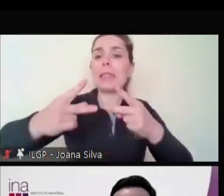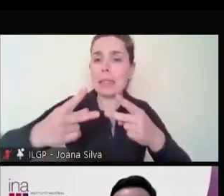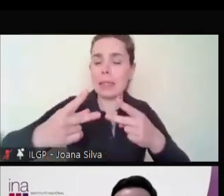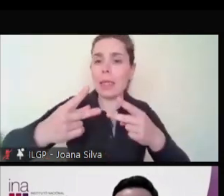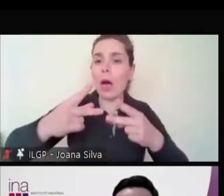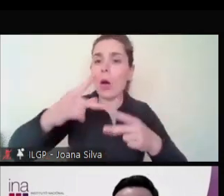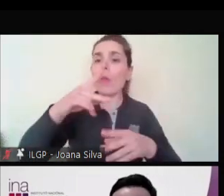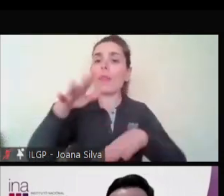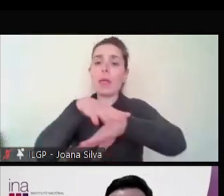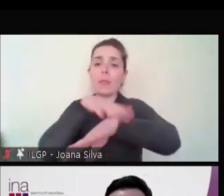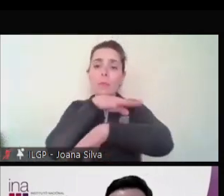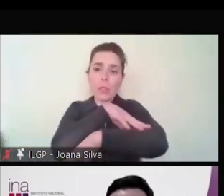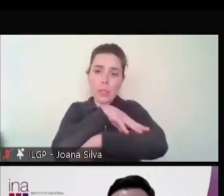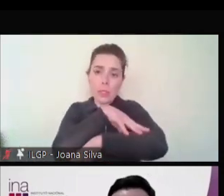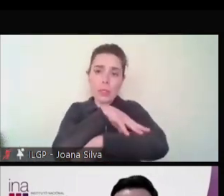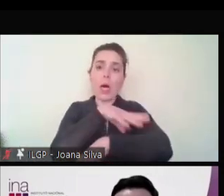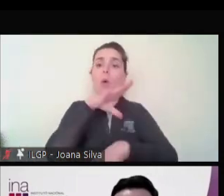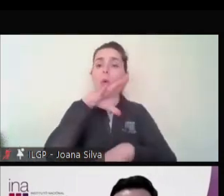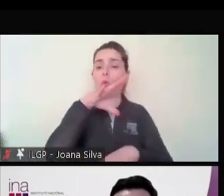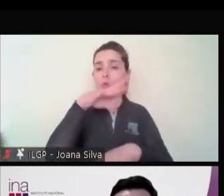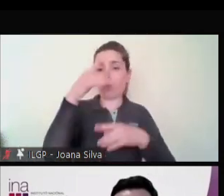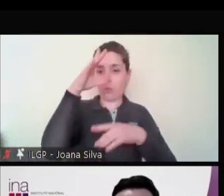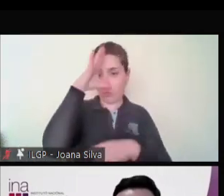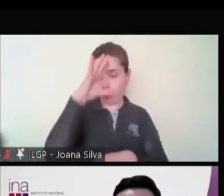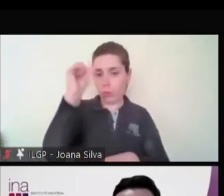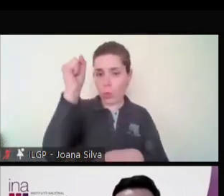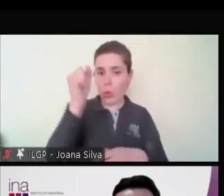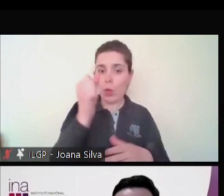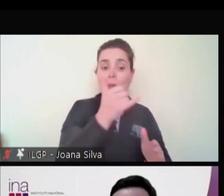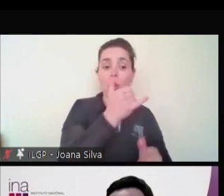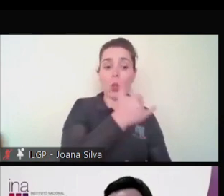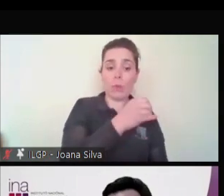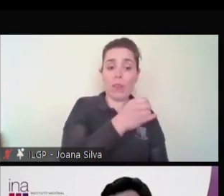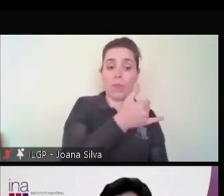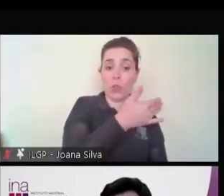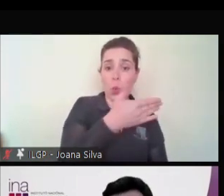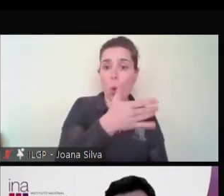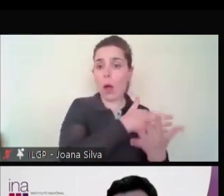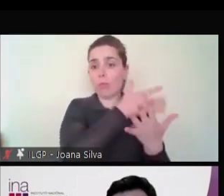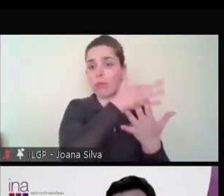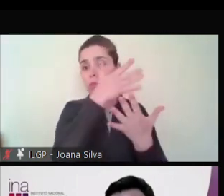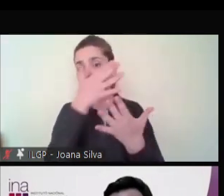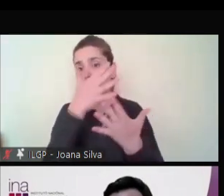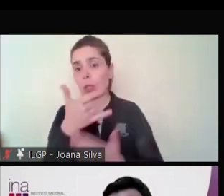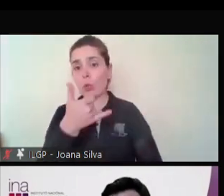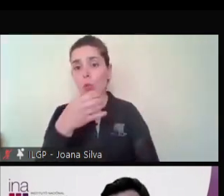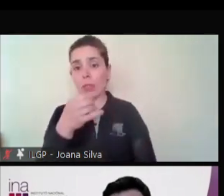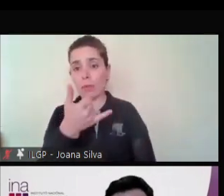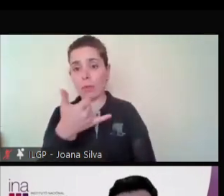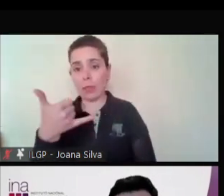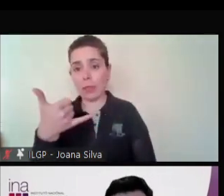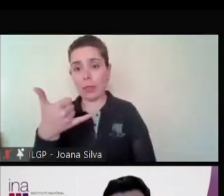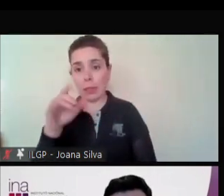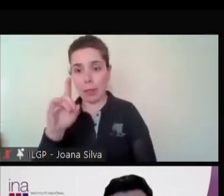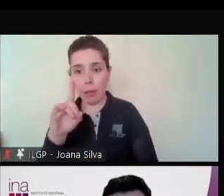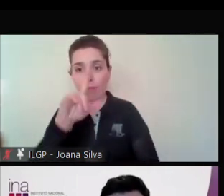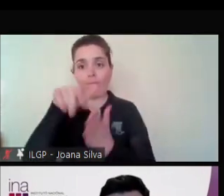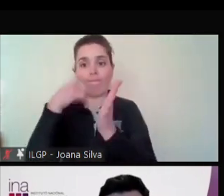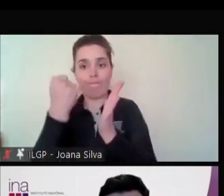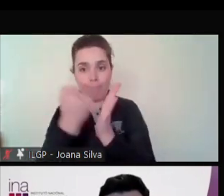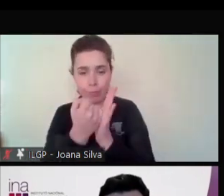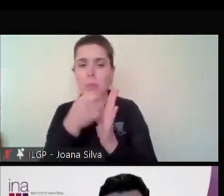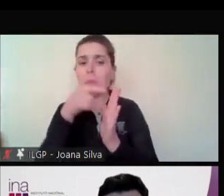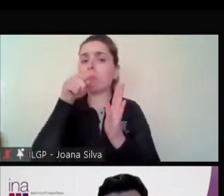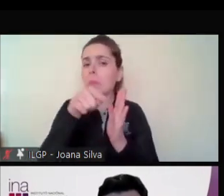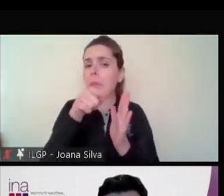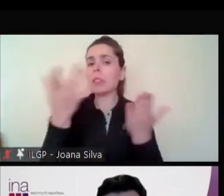portanto, entre 21 e 26, esse plano está publicado desde 2021 e estamos a concretizá-lo. E, portanto, nesse plano há um conjunto